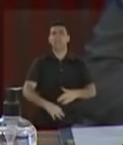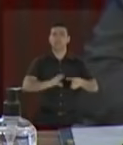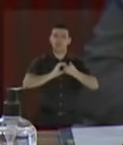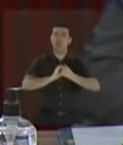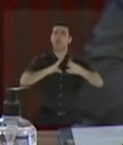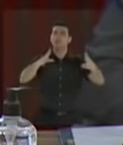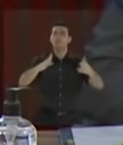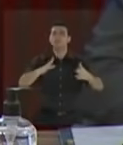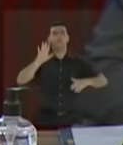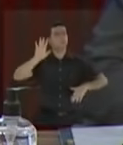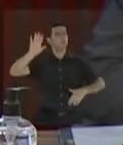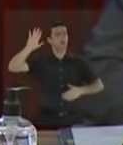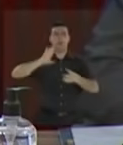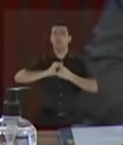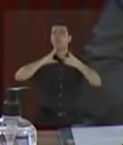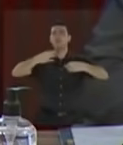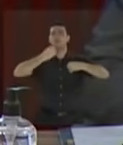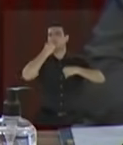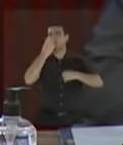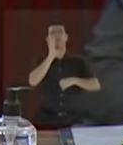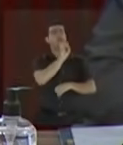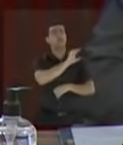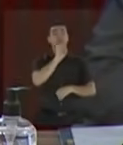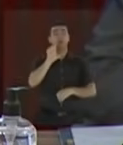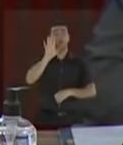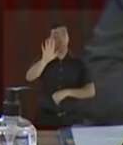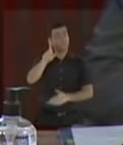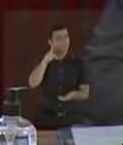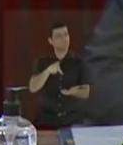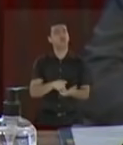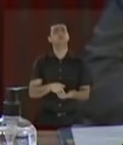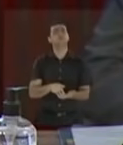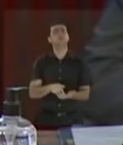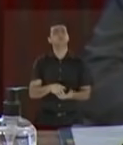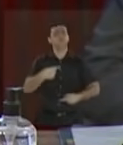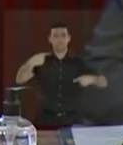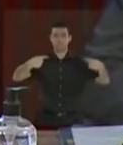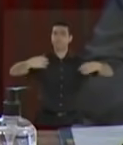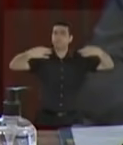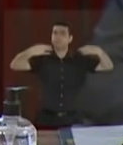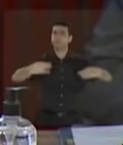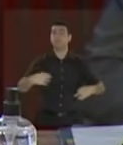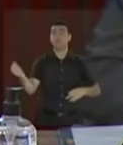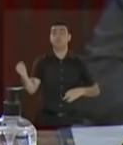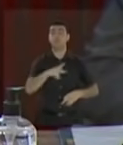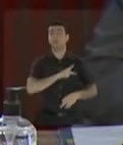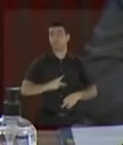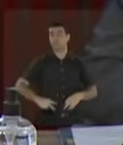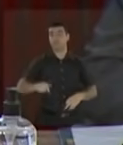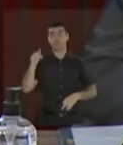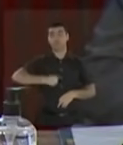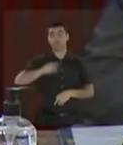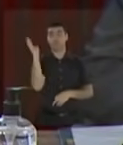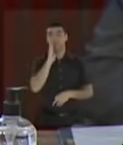majoritariamente é o eleitor ali do bolsonaro o leitor de direito E ai desconfiado mas é